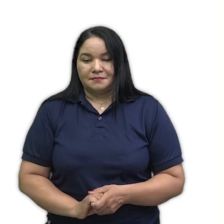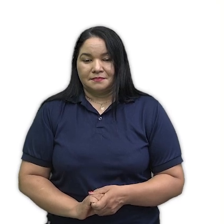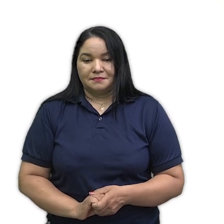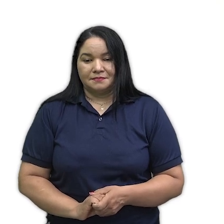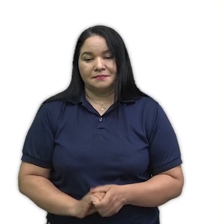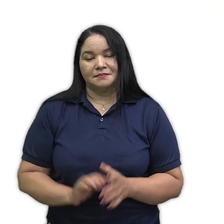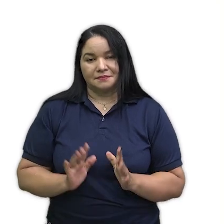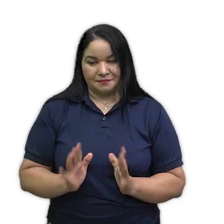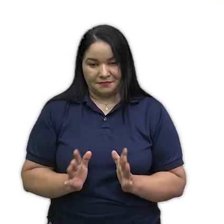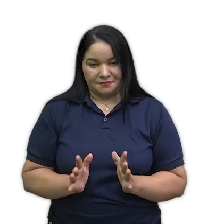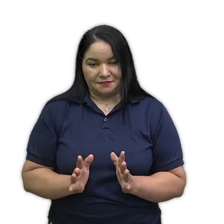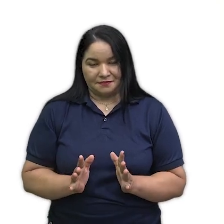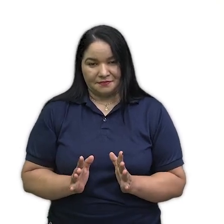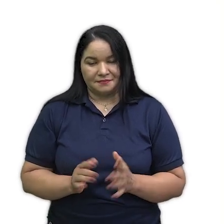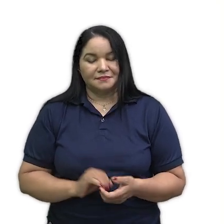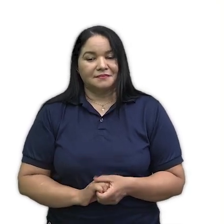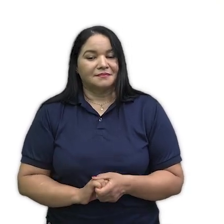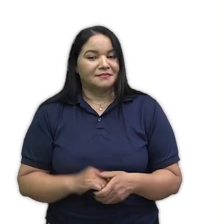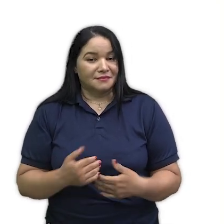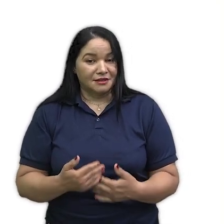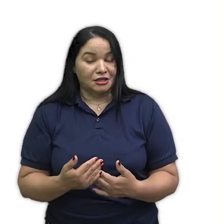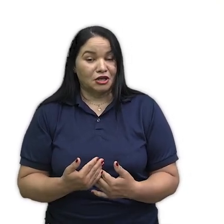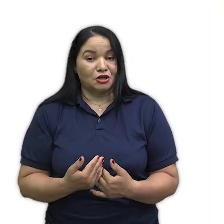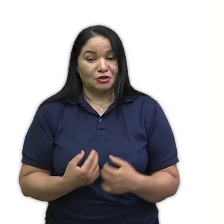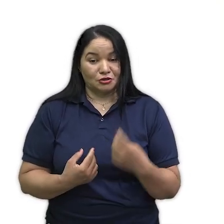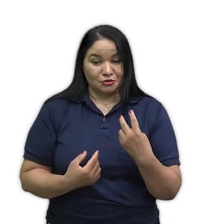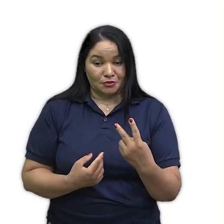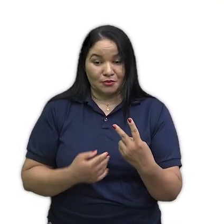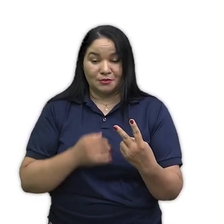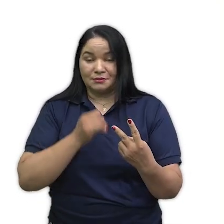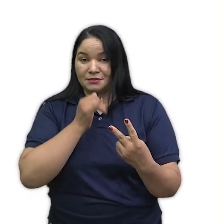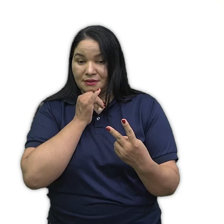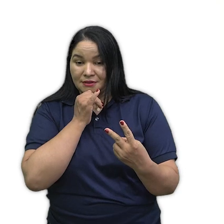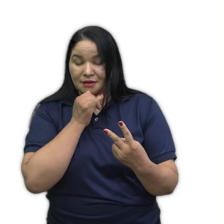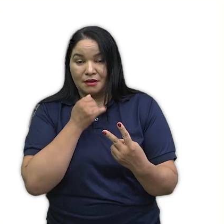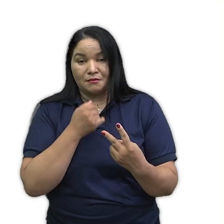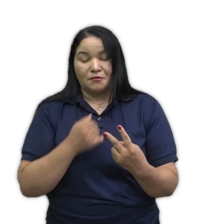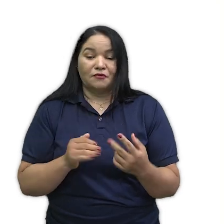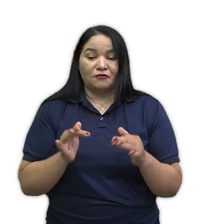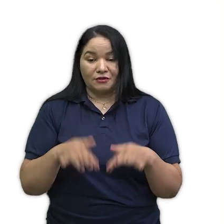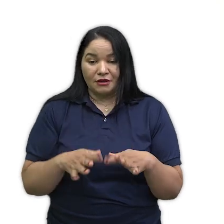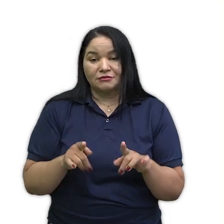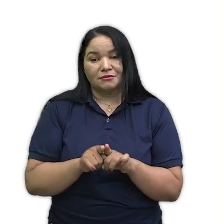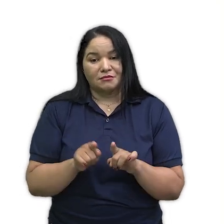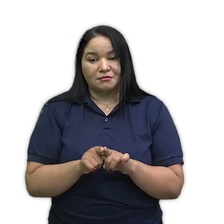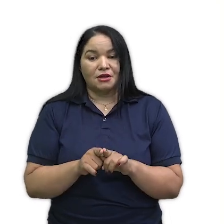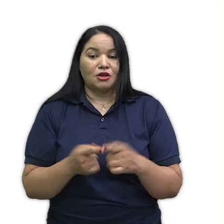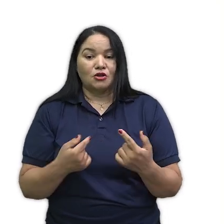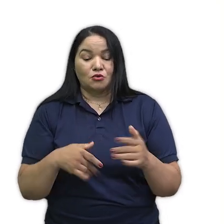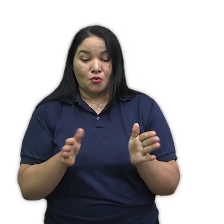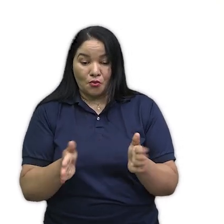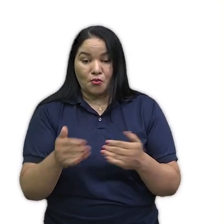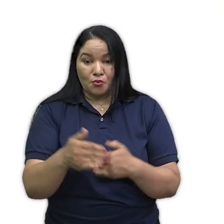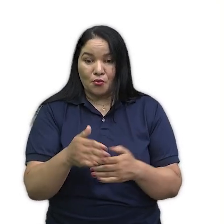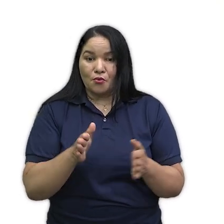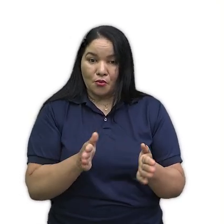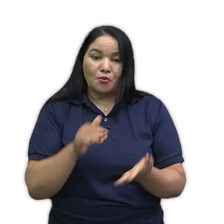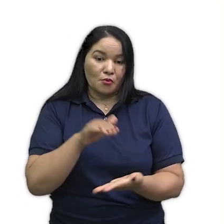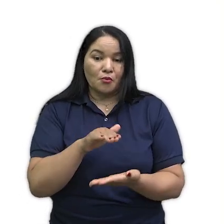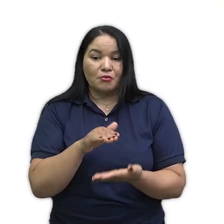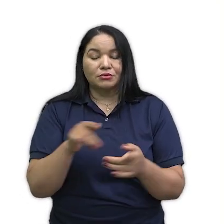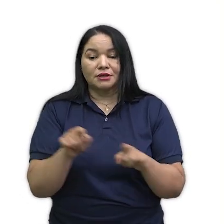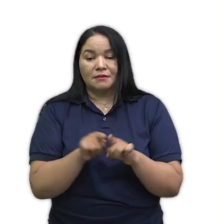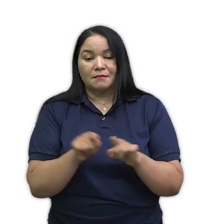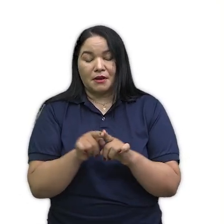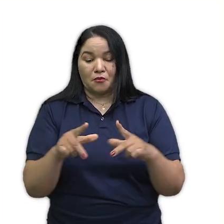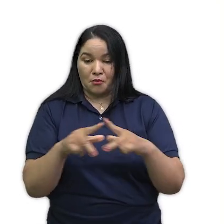Pronto. Deixei esses dois exemplos por último, que é o exemplo do cubo e do paralelepípedo, para que vocês não